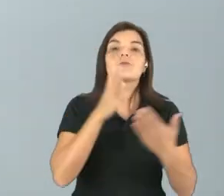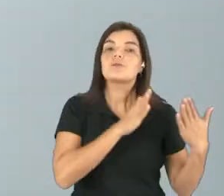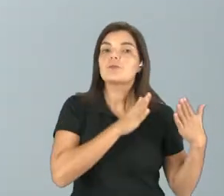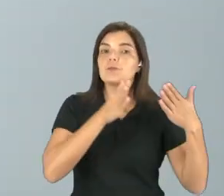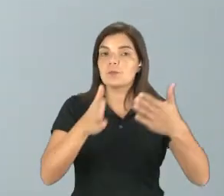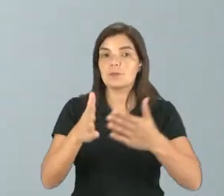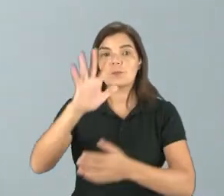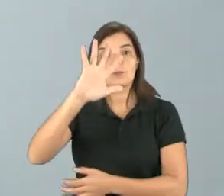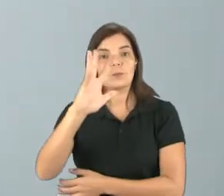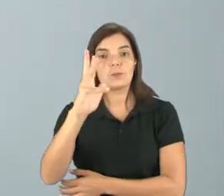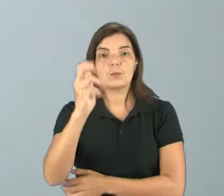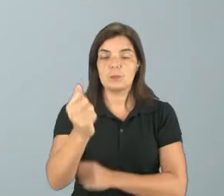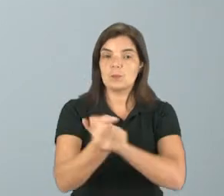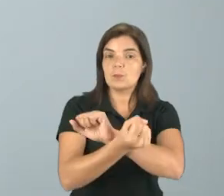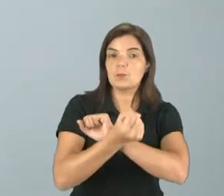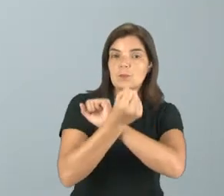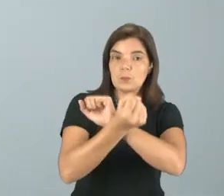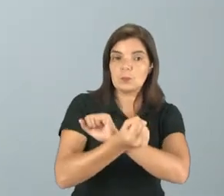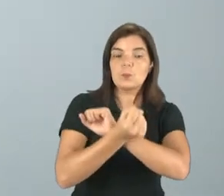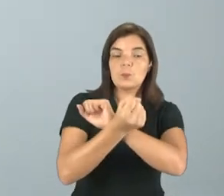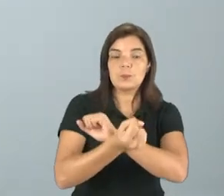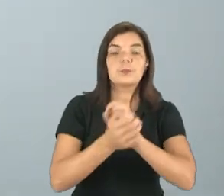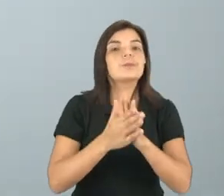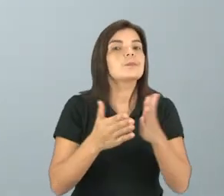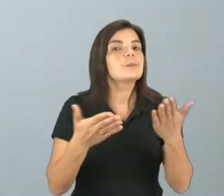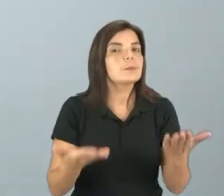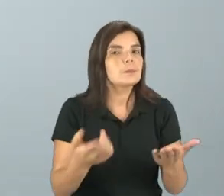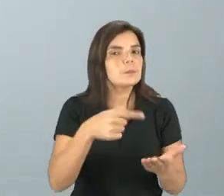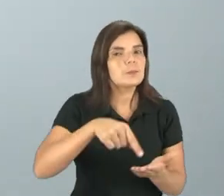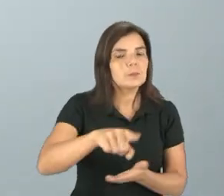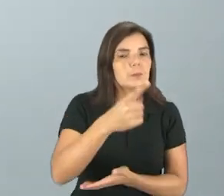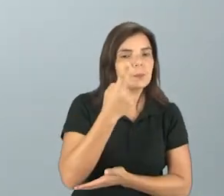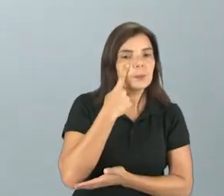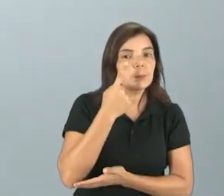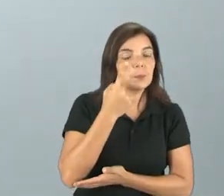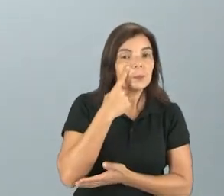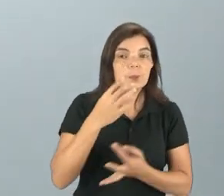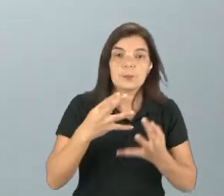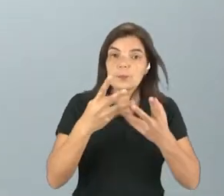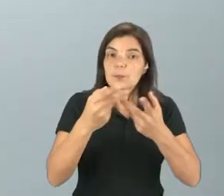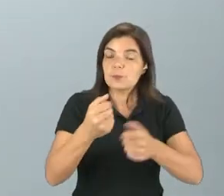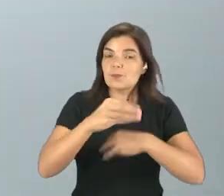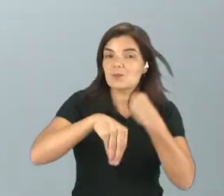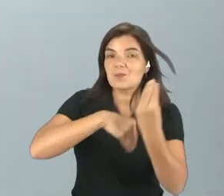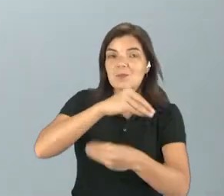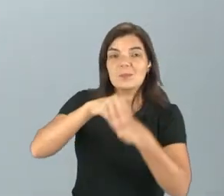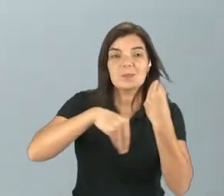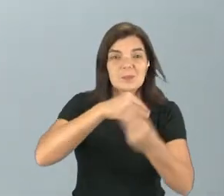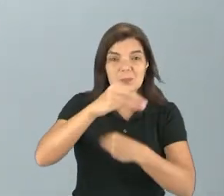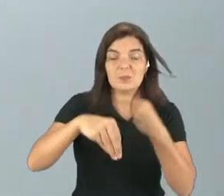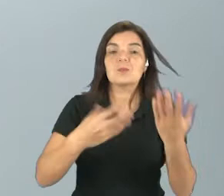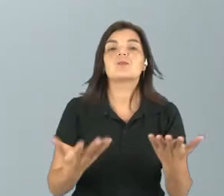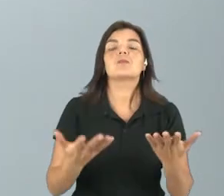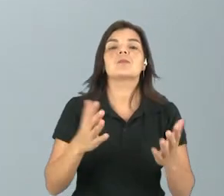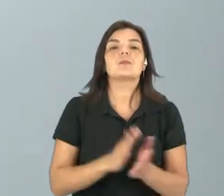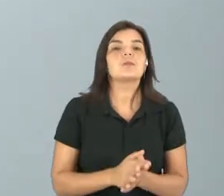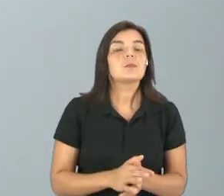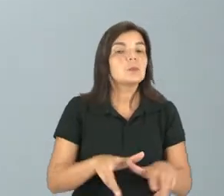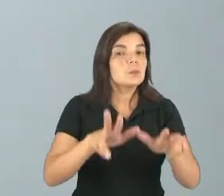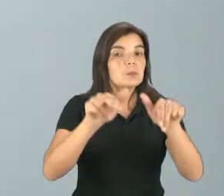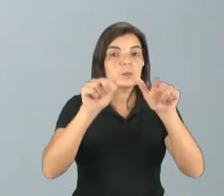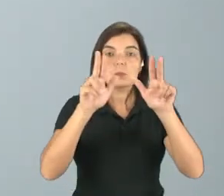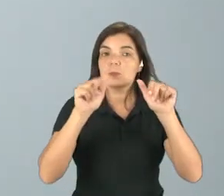vieram da África como escravos, né? Então vocês podem ver que tudo se mistura, né? Tudo mescla.